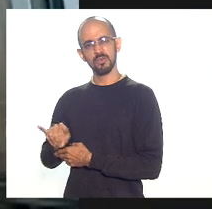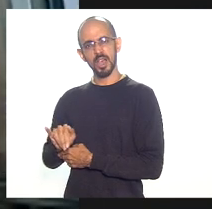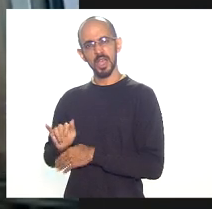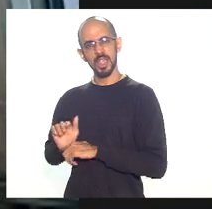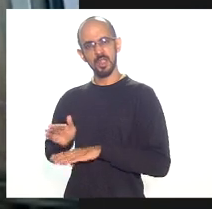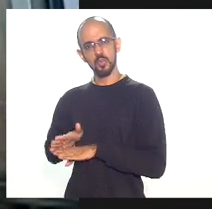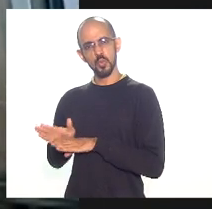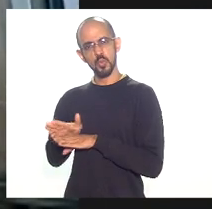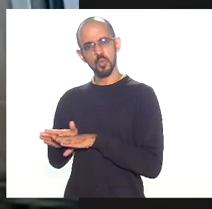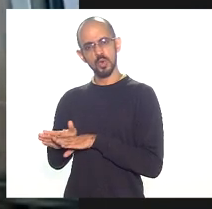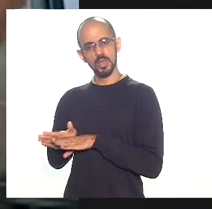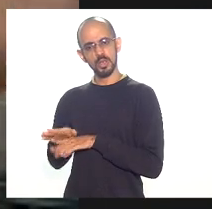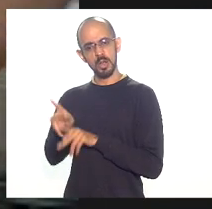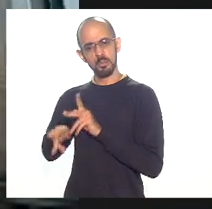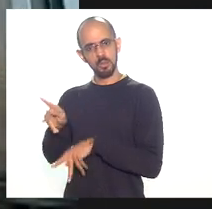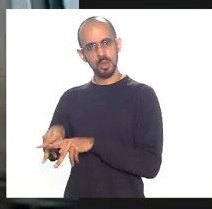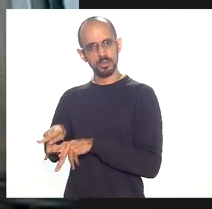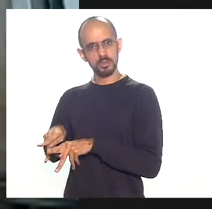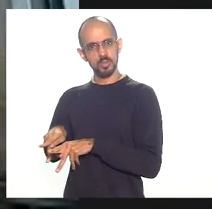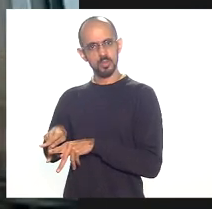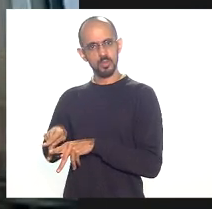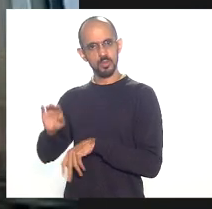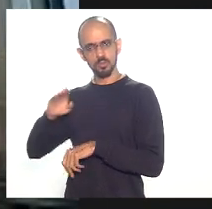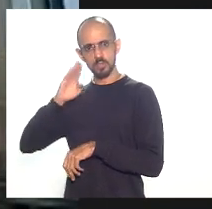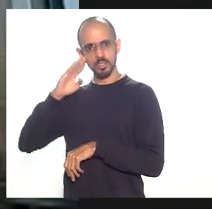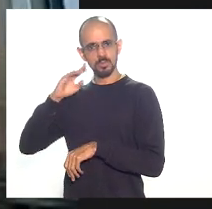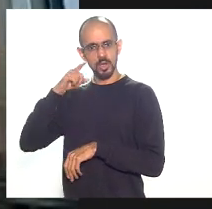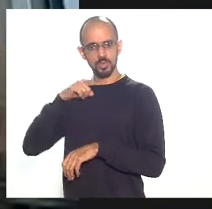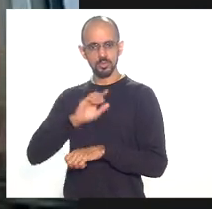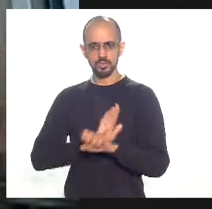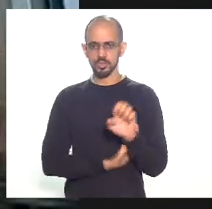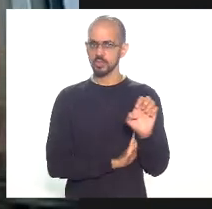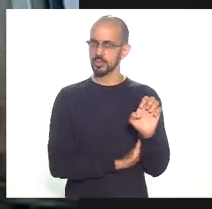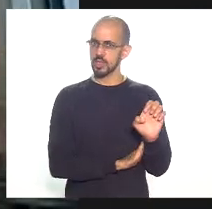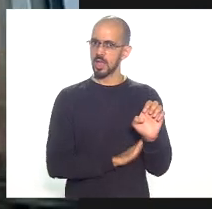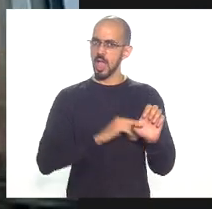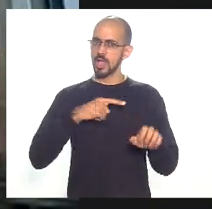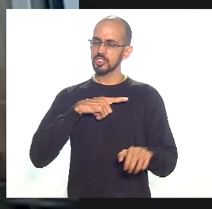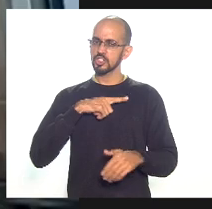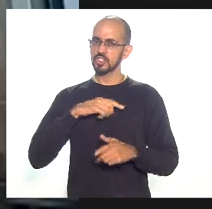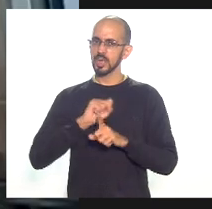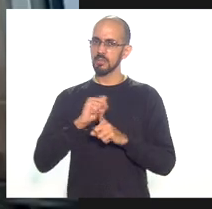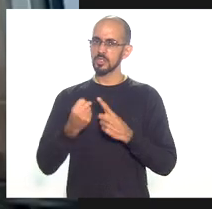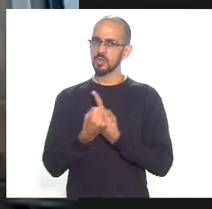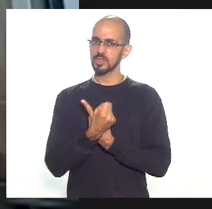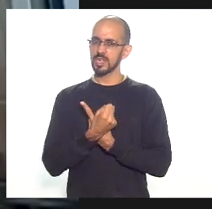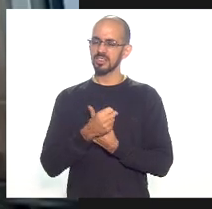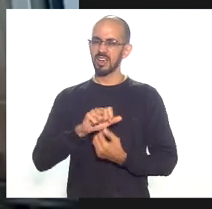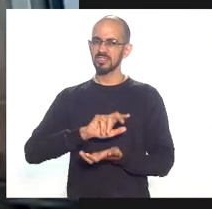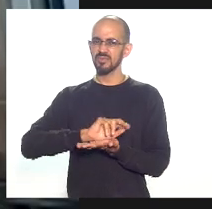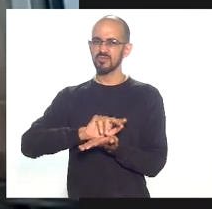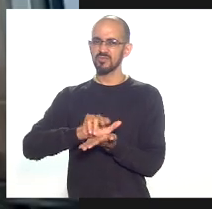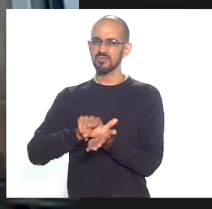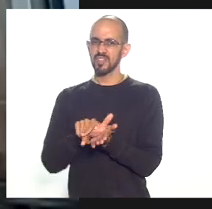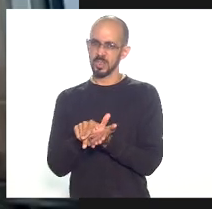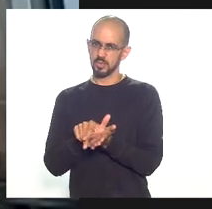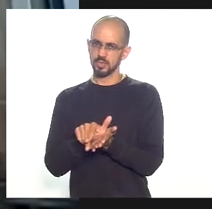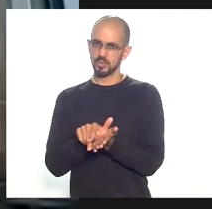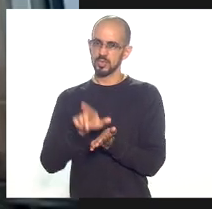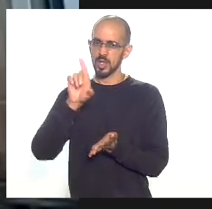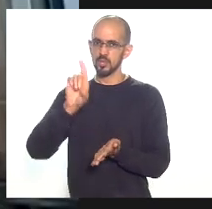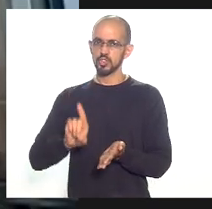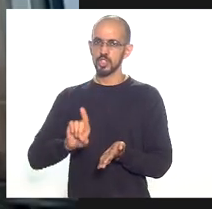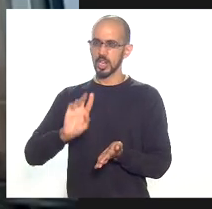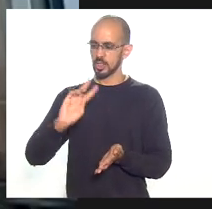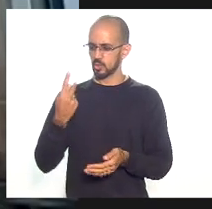aqueles que dizem que são estritamente de esquerda eu acho que nós precisamos uma sociedade plural que estabeleça como critério o direito do cidadão